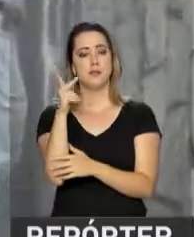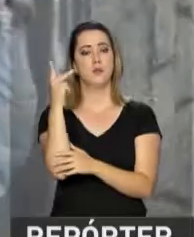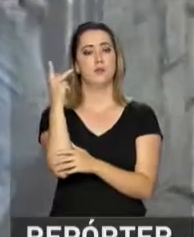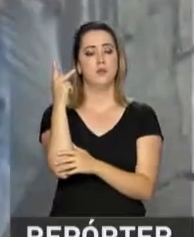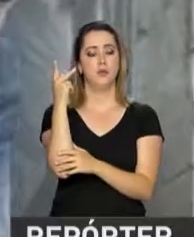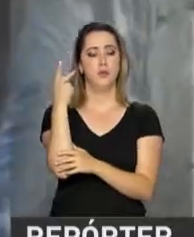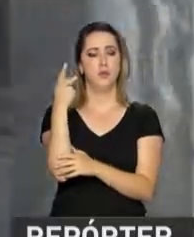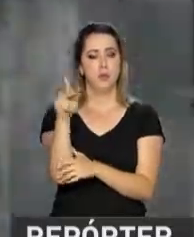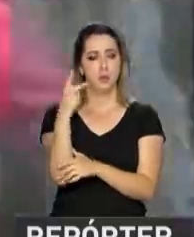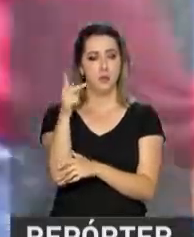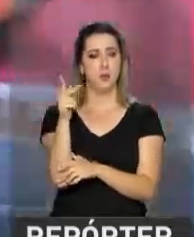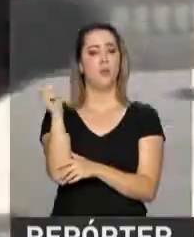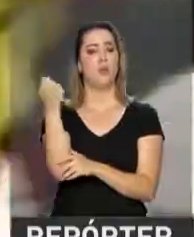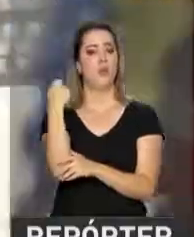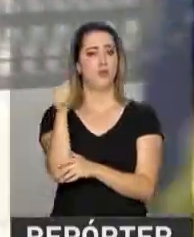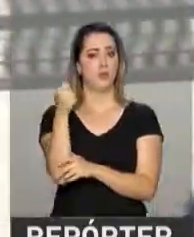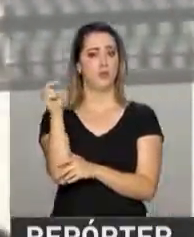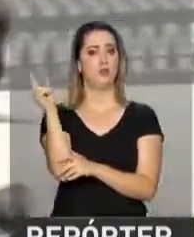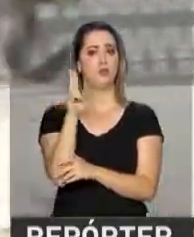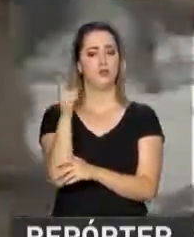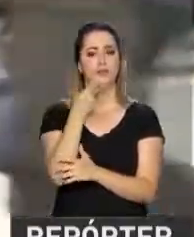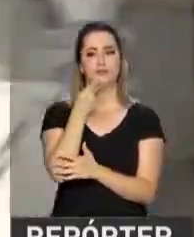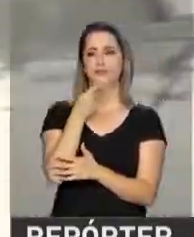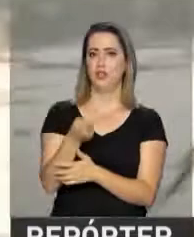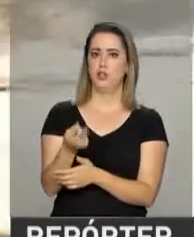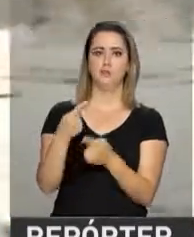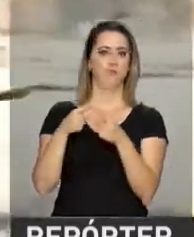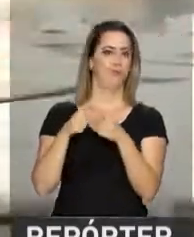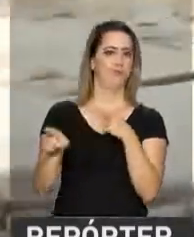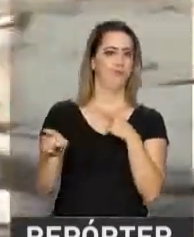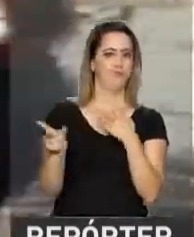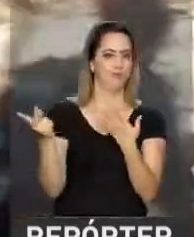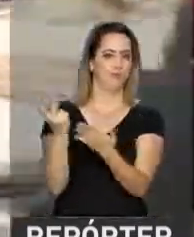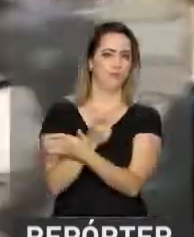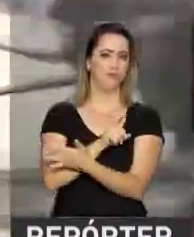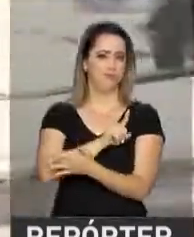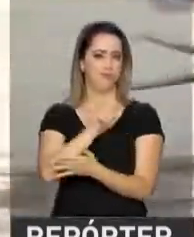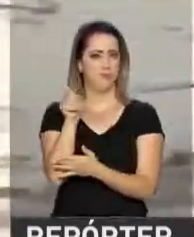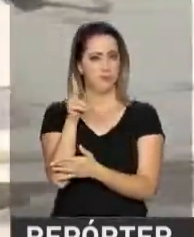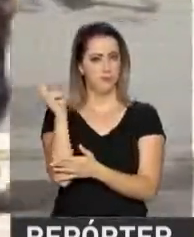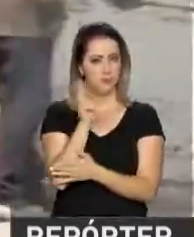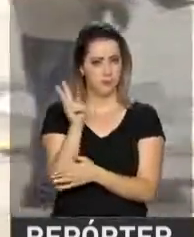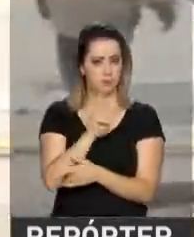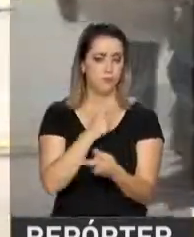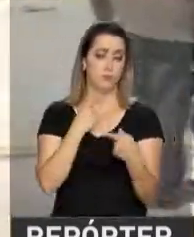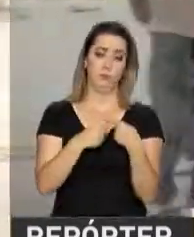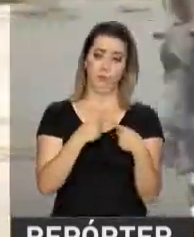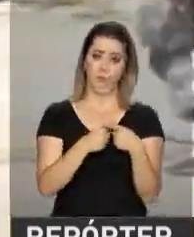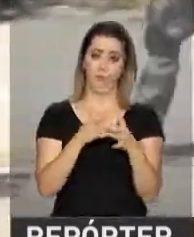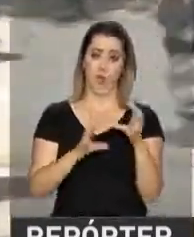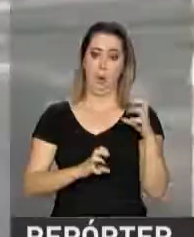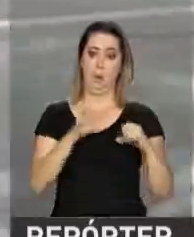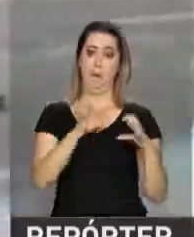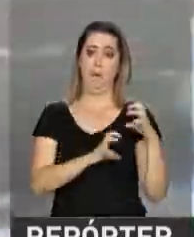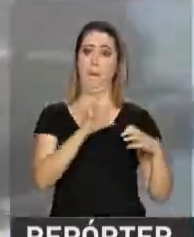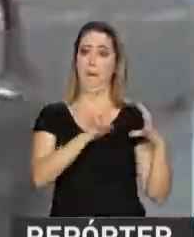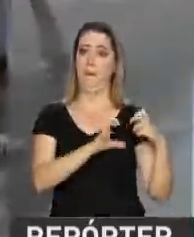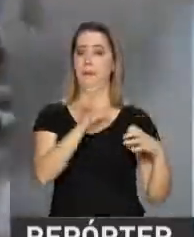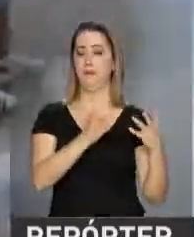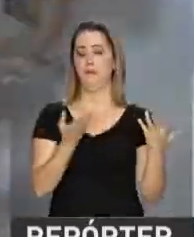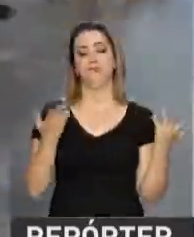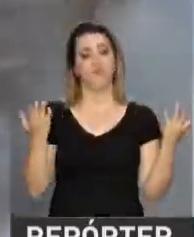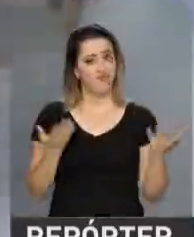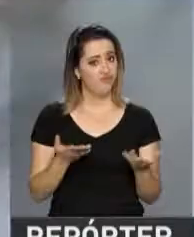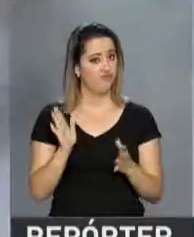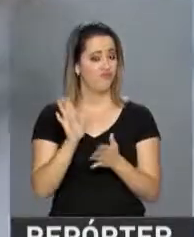afirmam que não reconhecem a medida da assembléia nacional constituinte que ela acaba acirrando os conflitos e